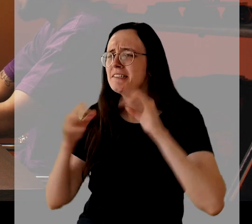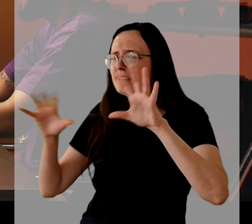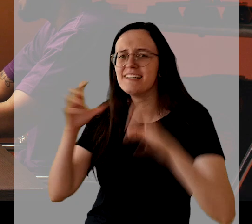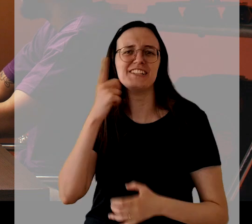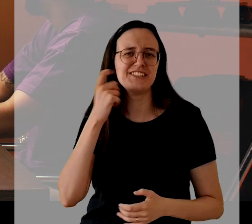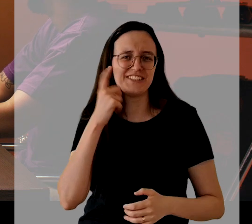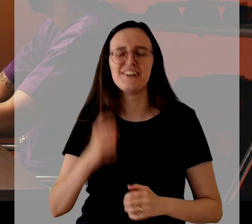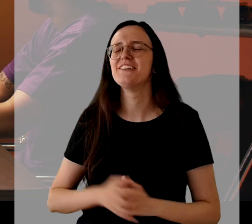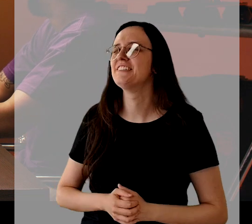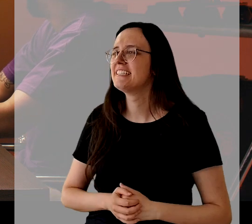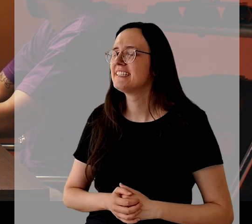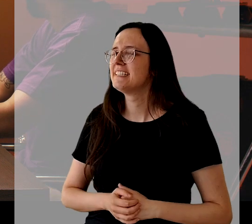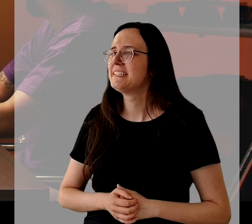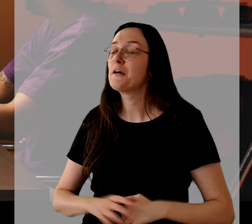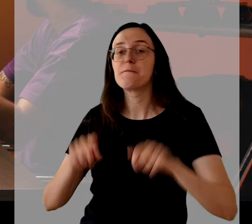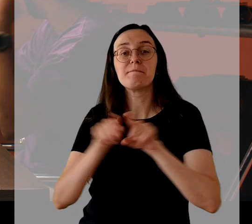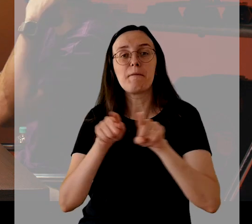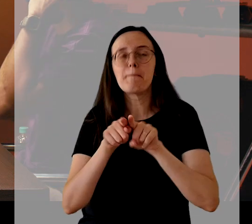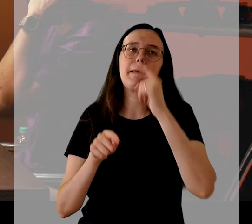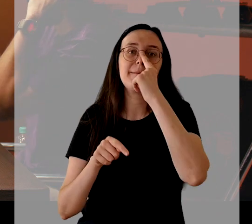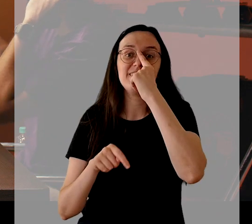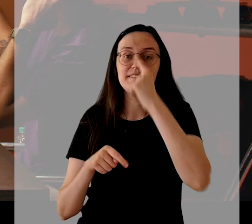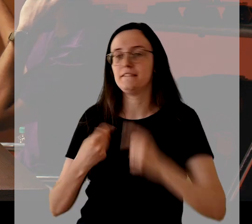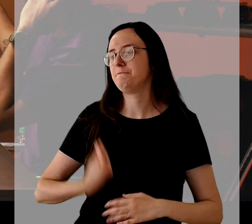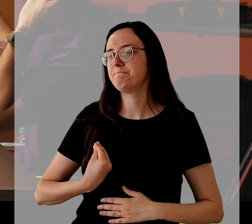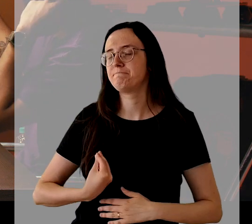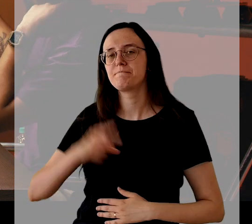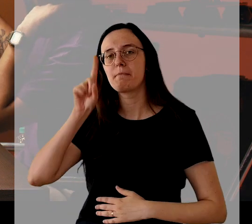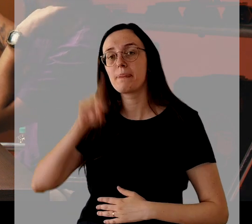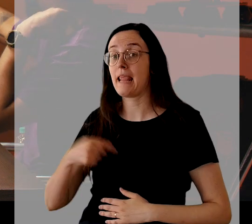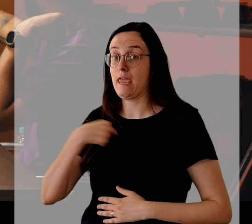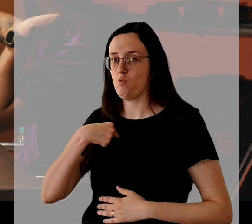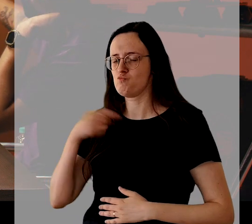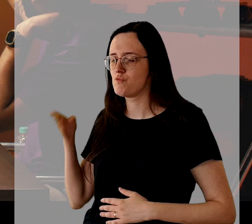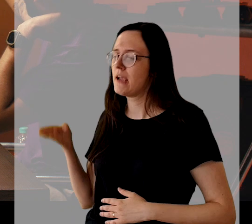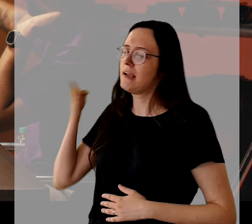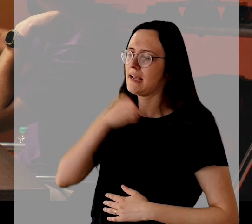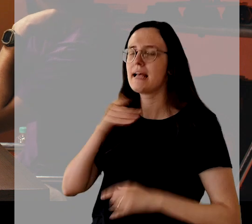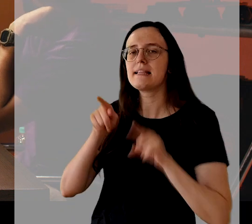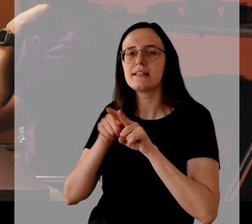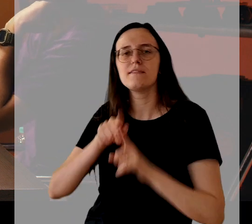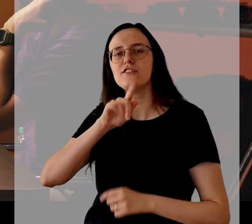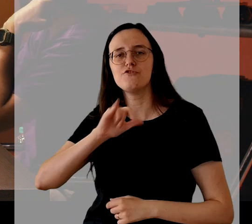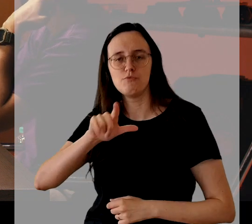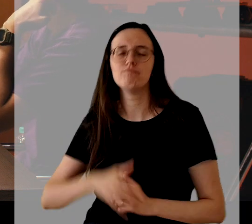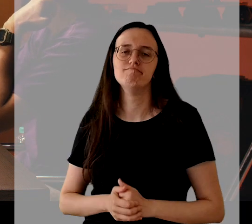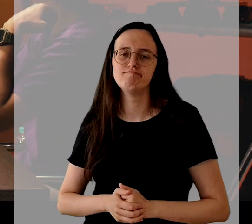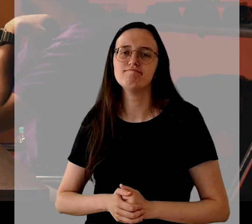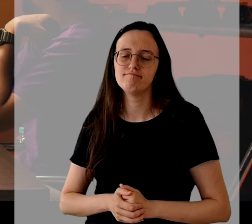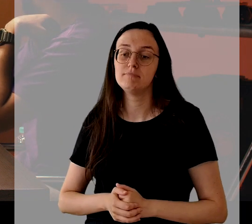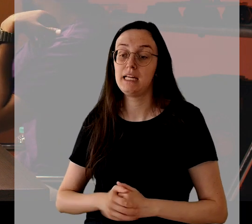bastante. Aí tem eu e na ponta ali tem o